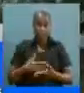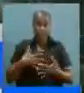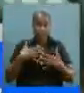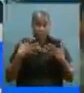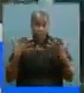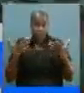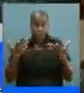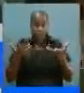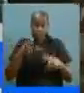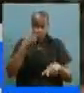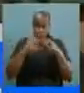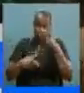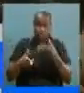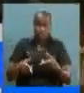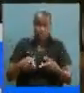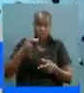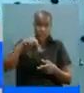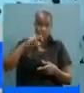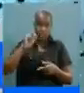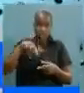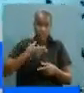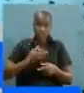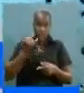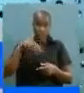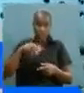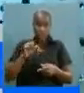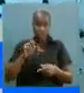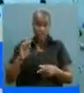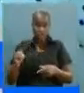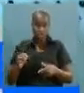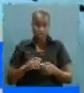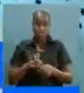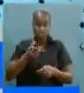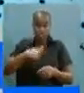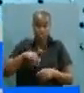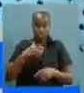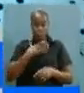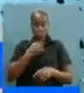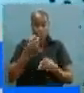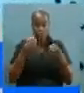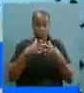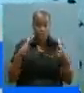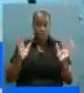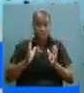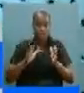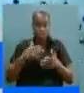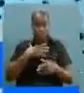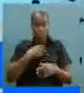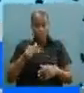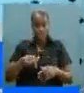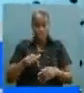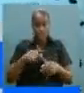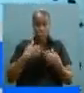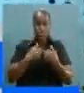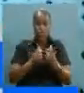inspirado no pessoal daqui, nos mandingas, né? Que foi a comissão de frente da Tuiuti. E para a gente foi um prazer muito grande, é sempre um prazer estar aqui. Todo ano